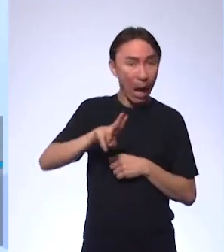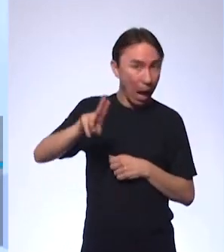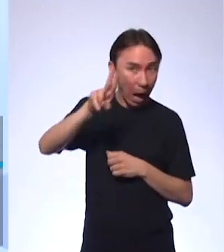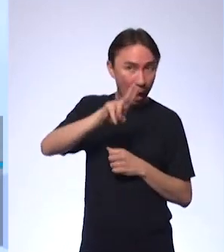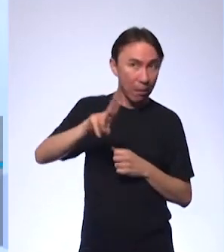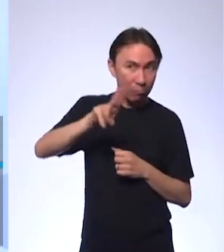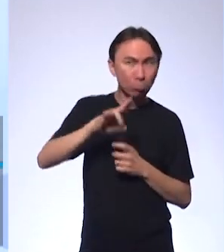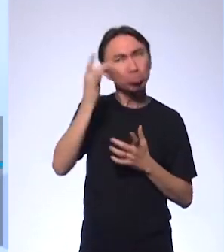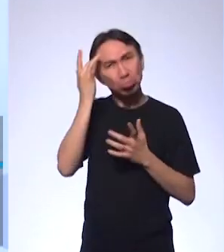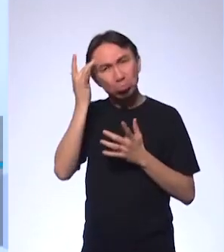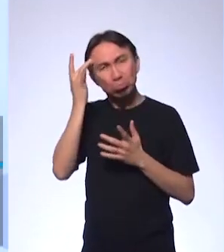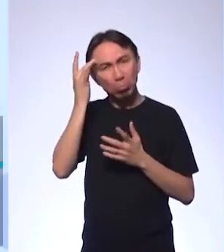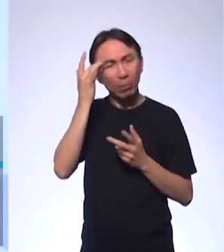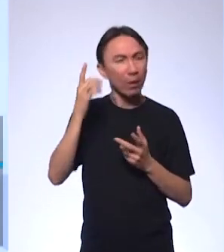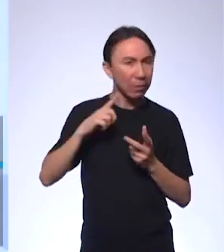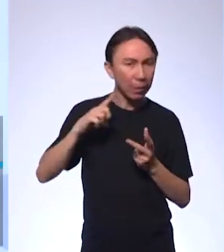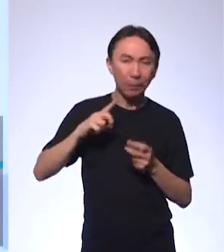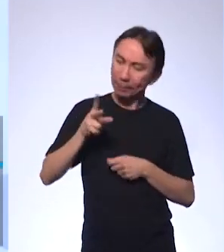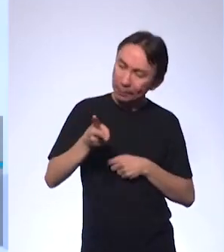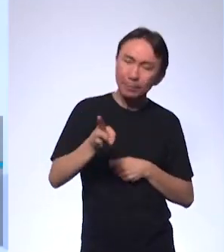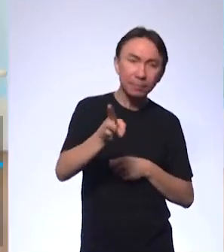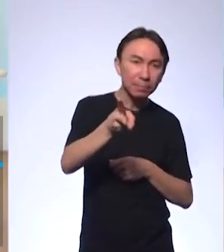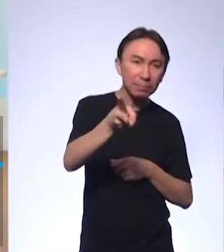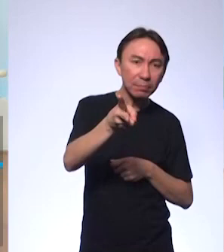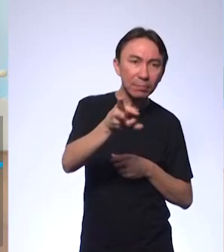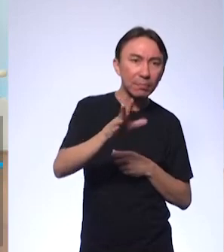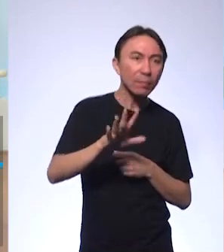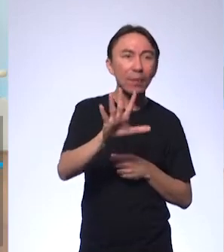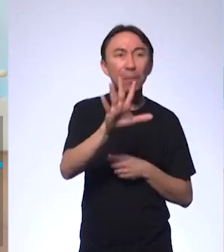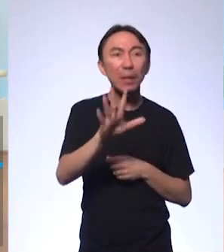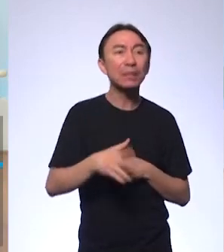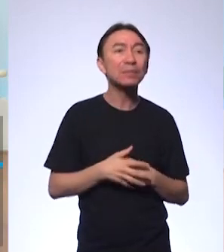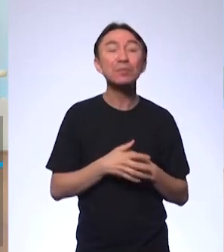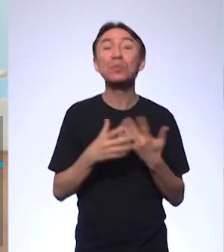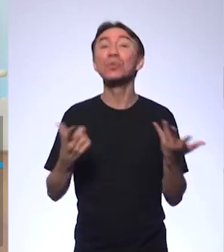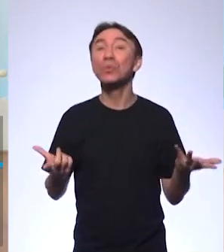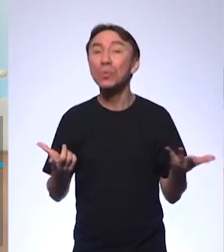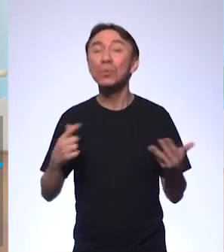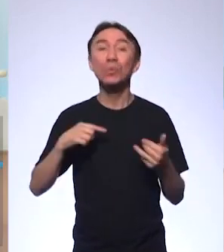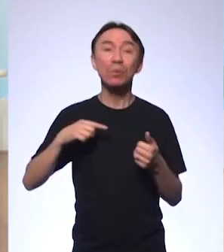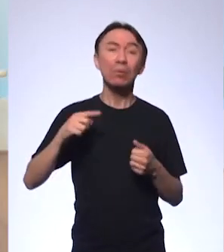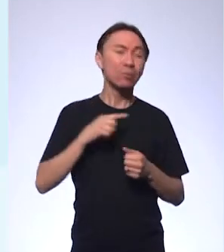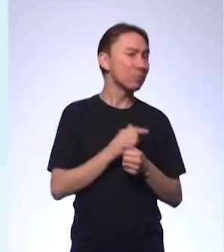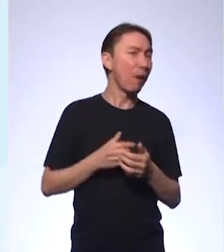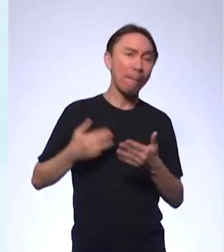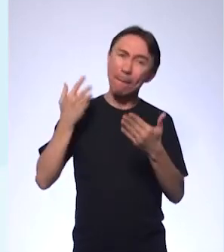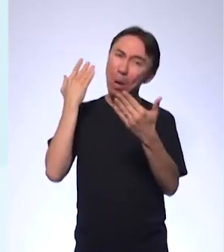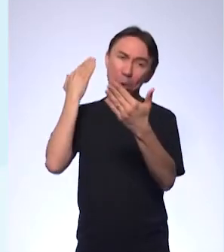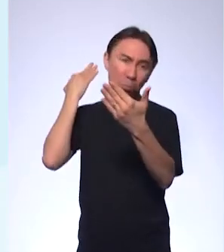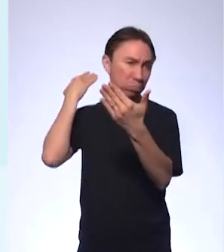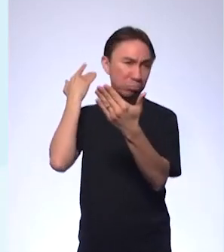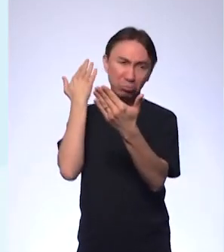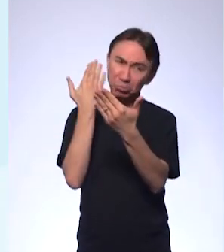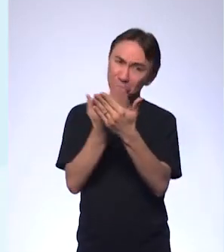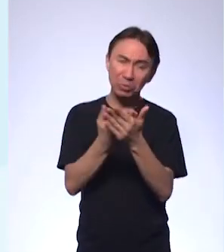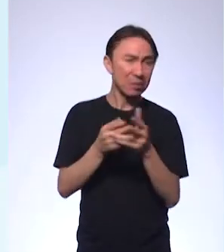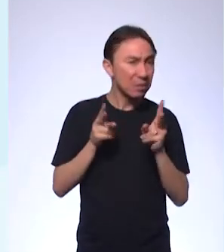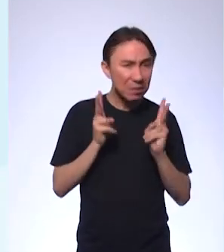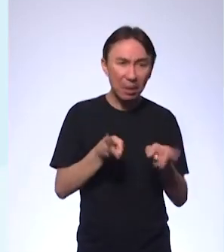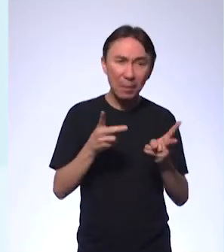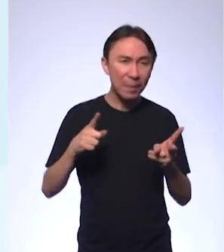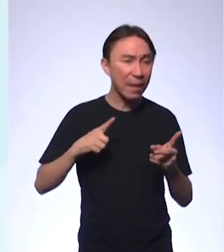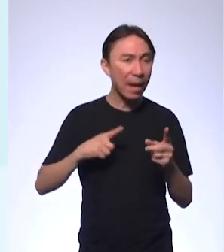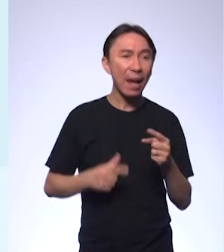tempo, o ser humano ele sempre teve essa visão aqui. Né? O antropocentrismo, ou seja, o ser humano ele